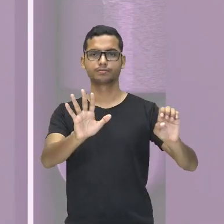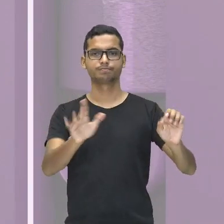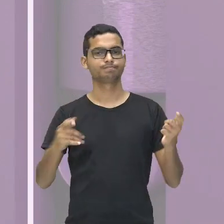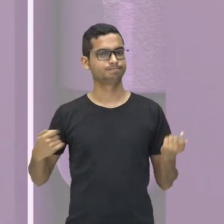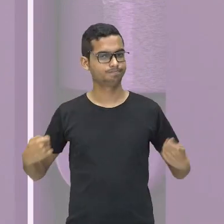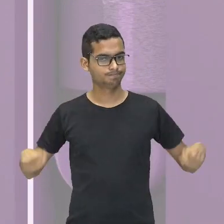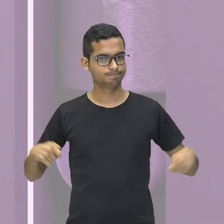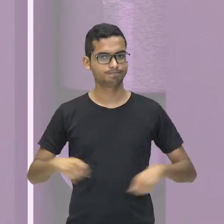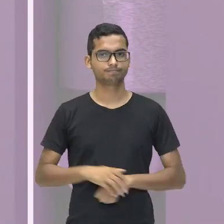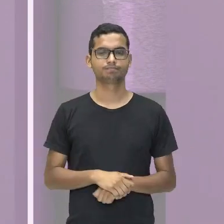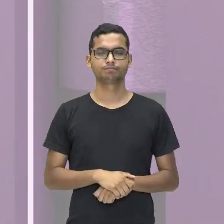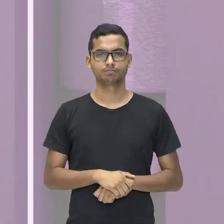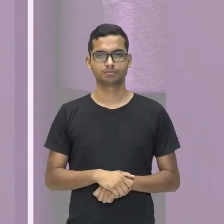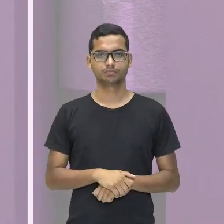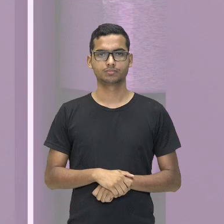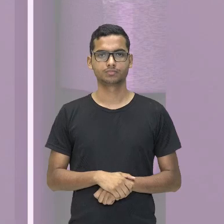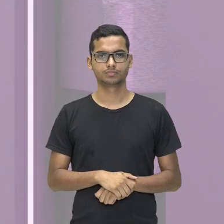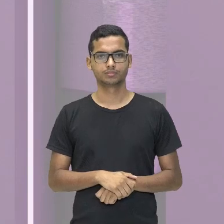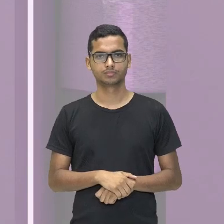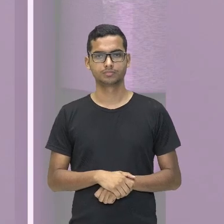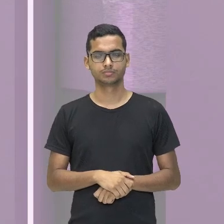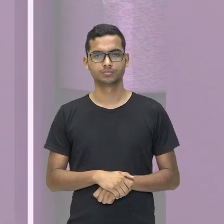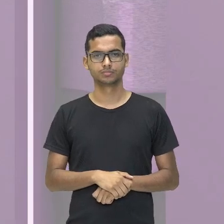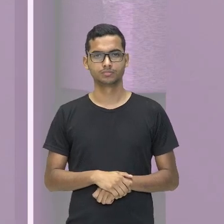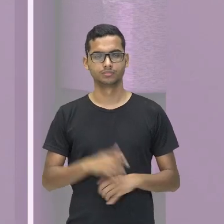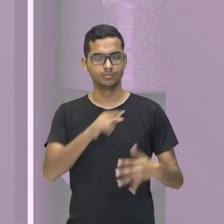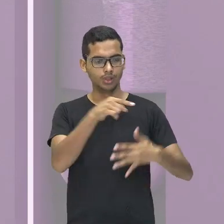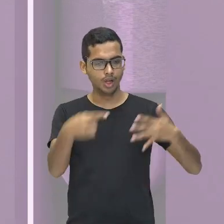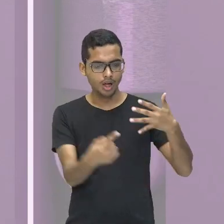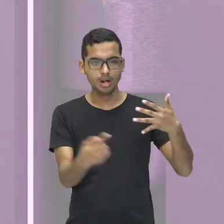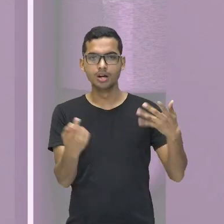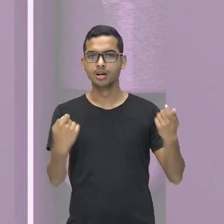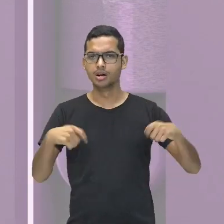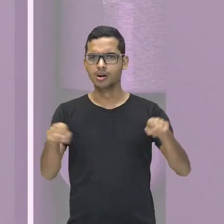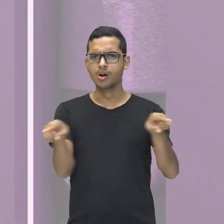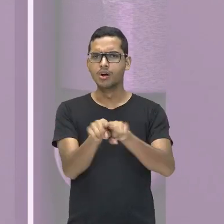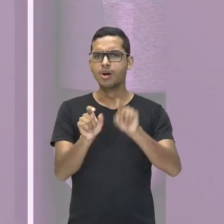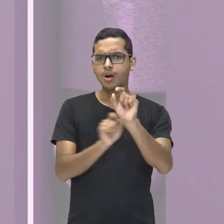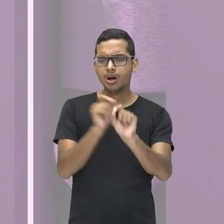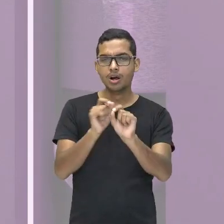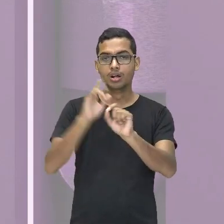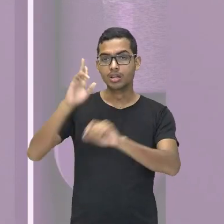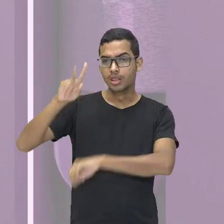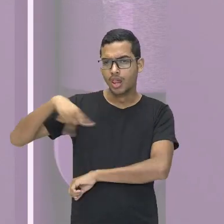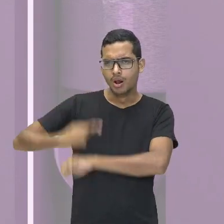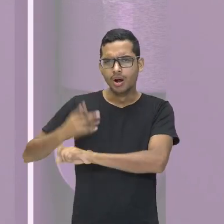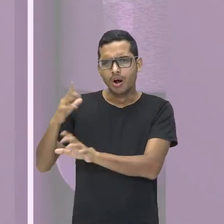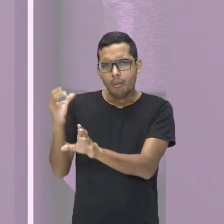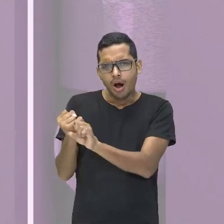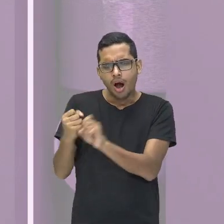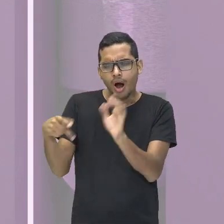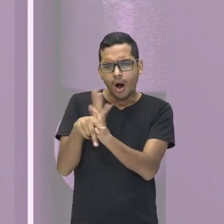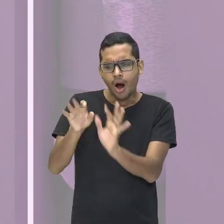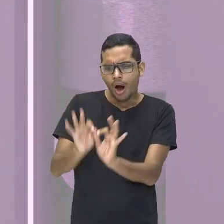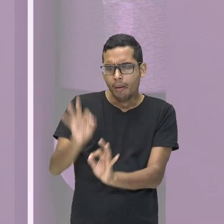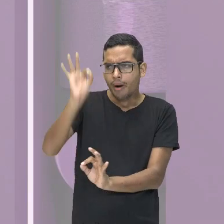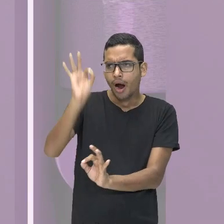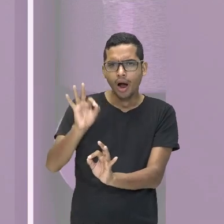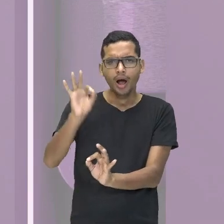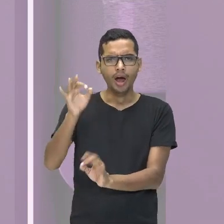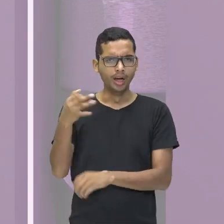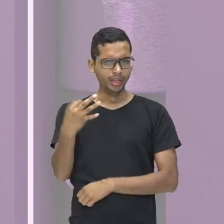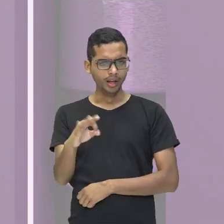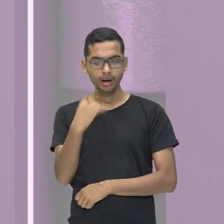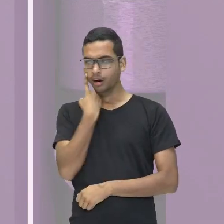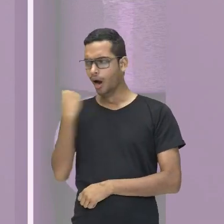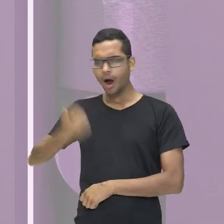geral, tá bom? E é nesses elementos que nós vamos precisar para depois calcular essa distância, tá bom? Então,